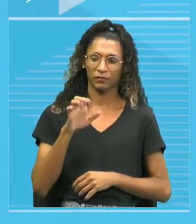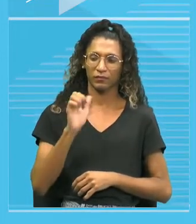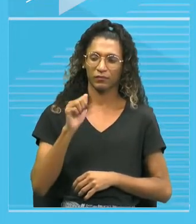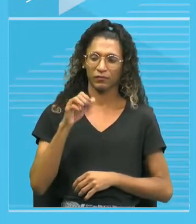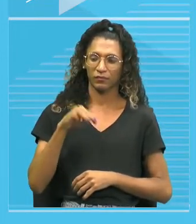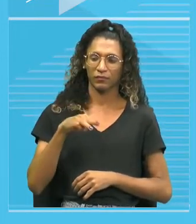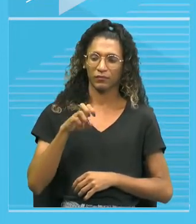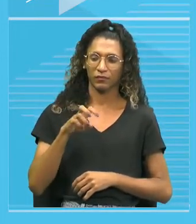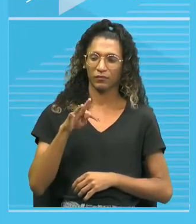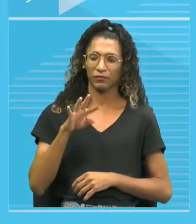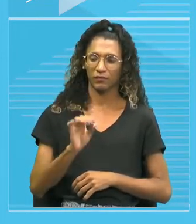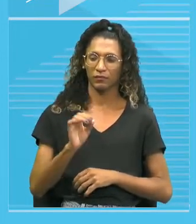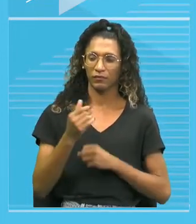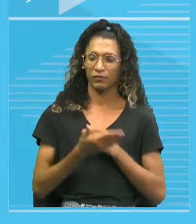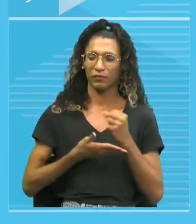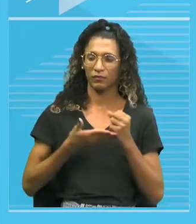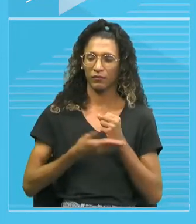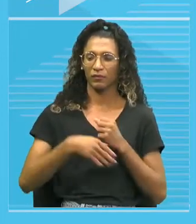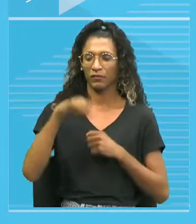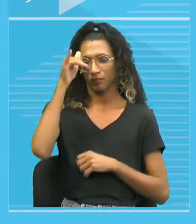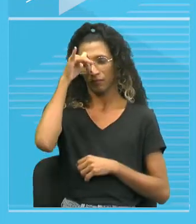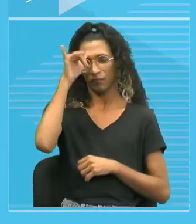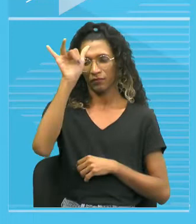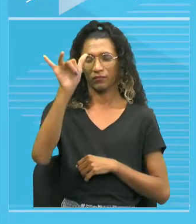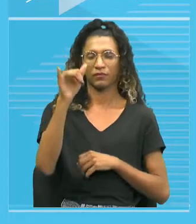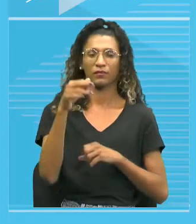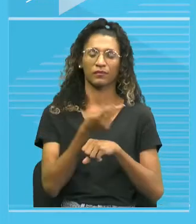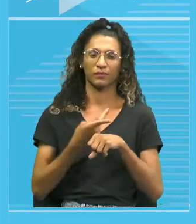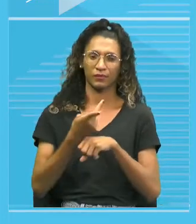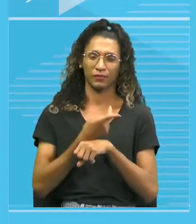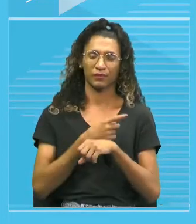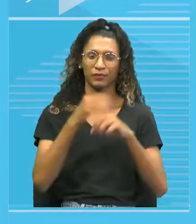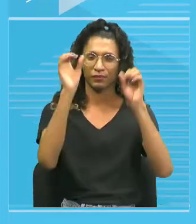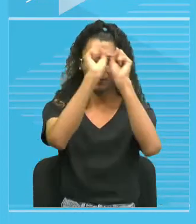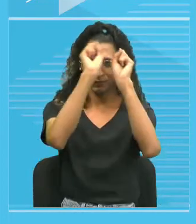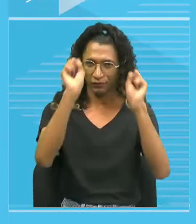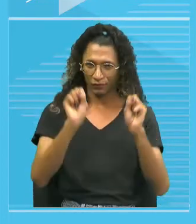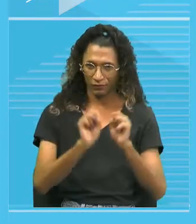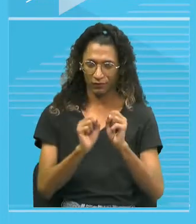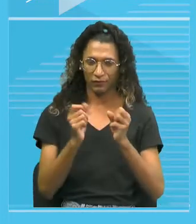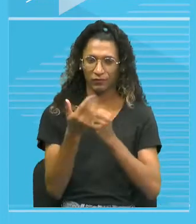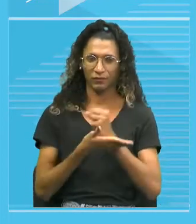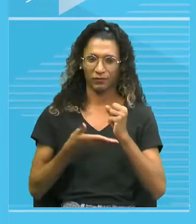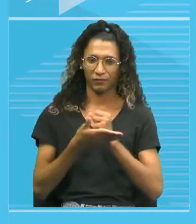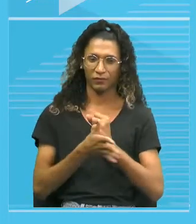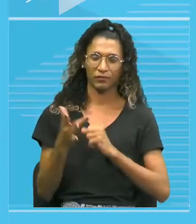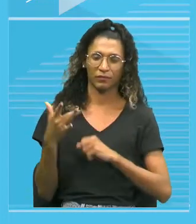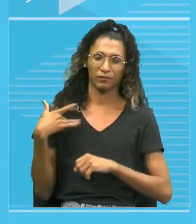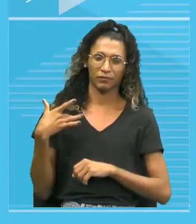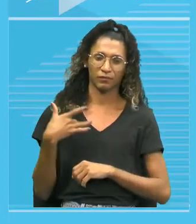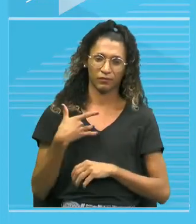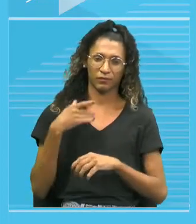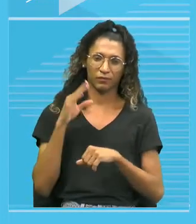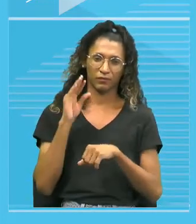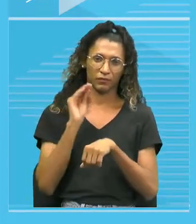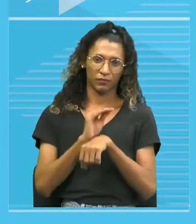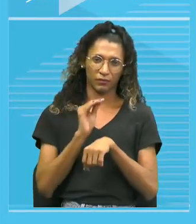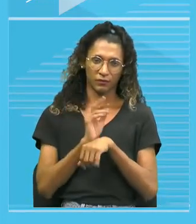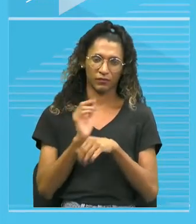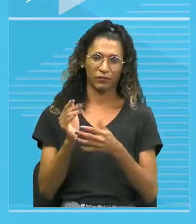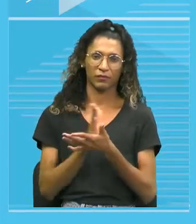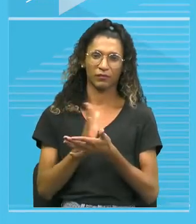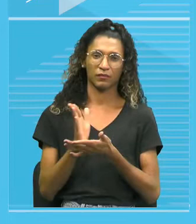evitaria que essas pessoas buscassem o sistema de saúde para tratar doenças que